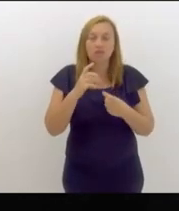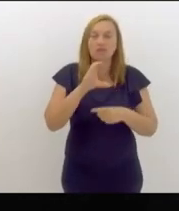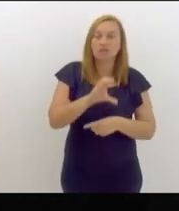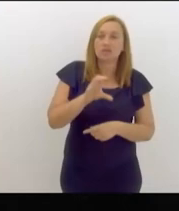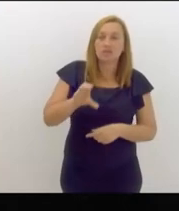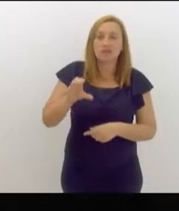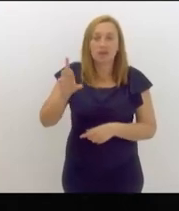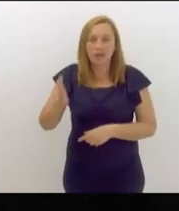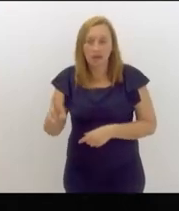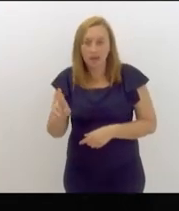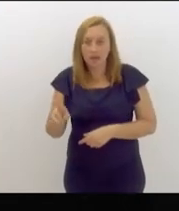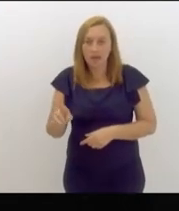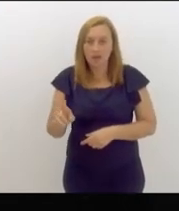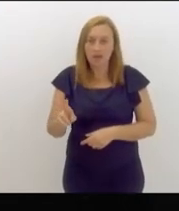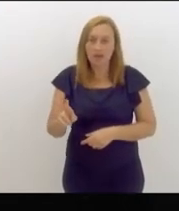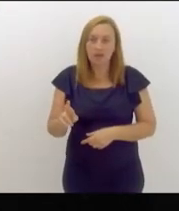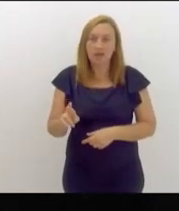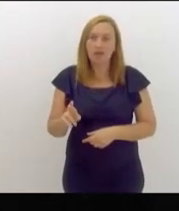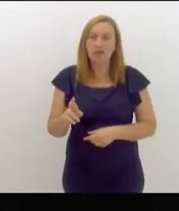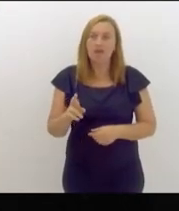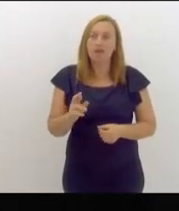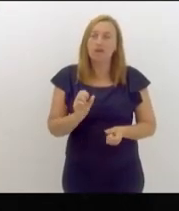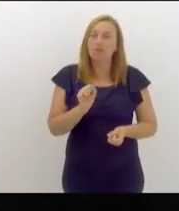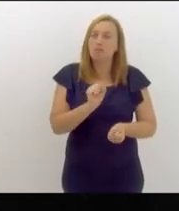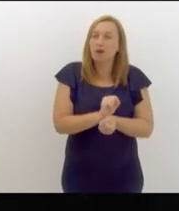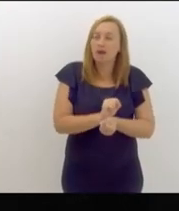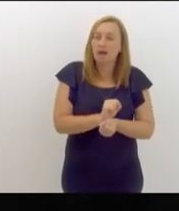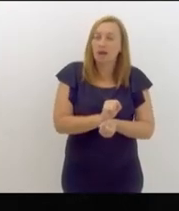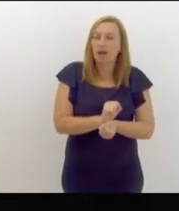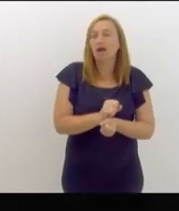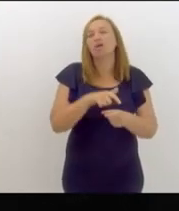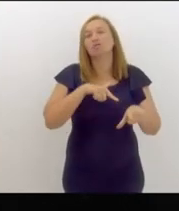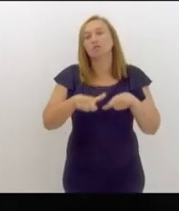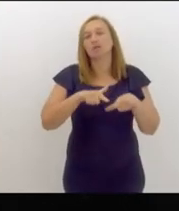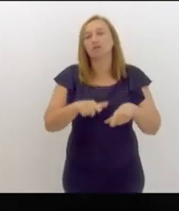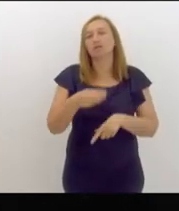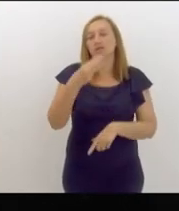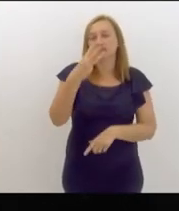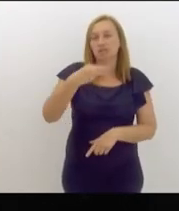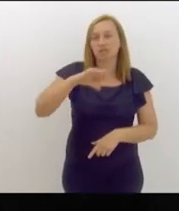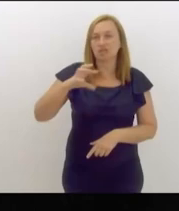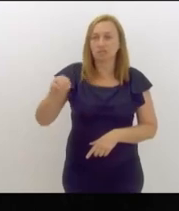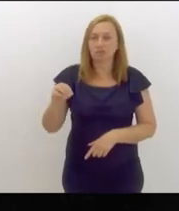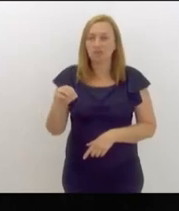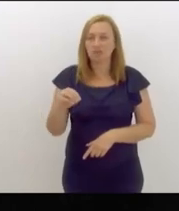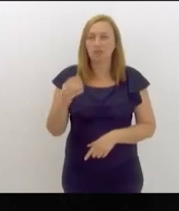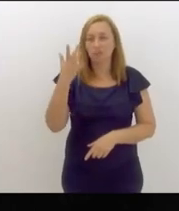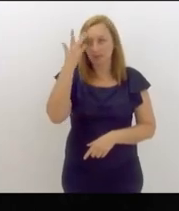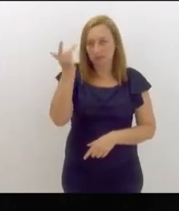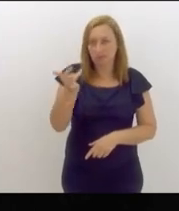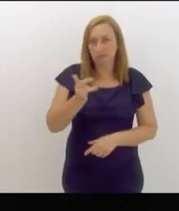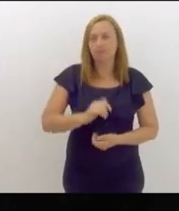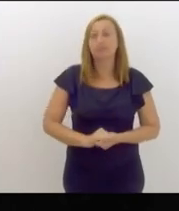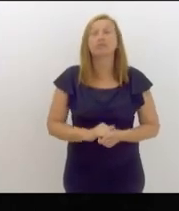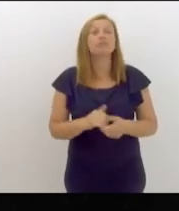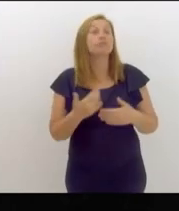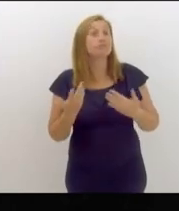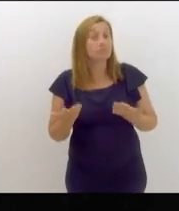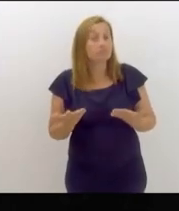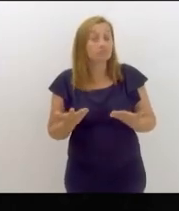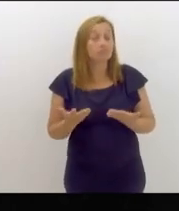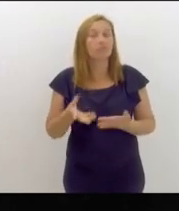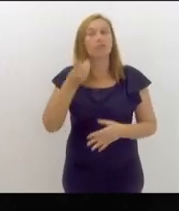CCR ameaçar paralisar o serviço no dia 3 de Março que seria amanhã E aí